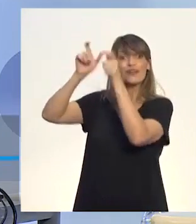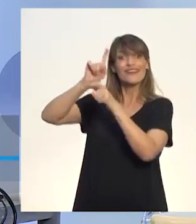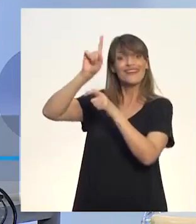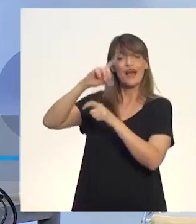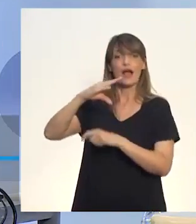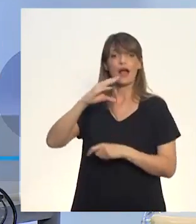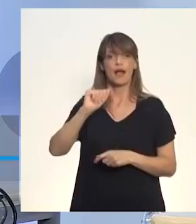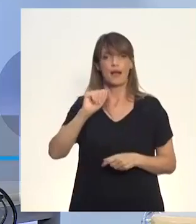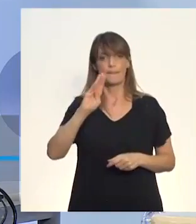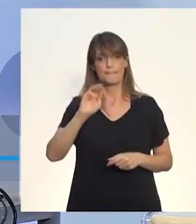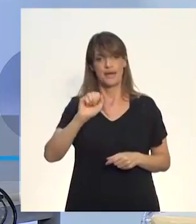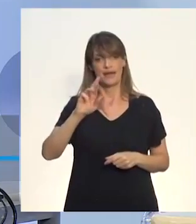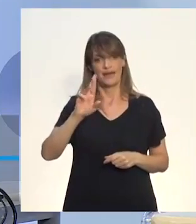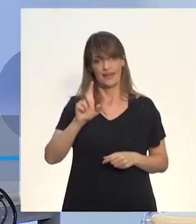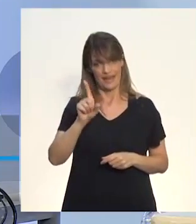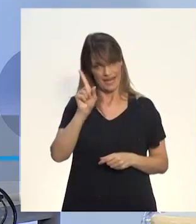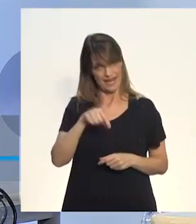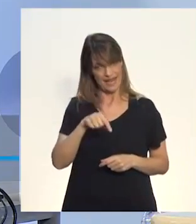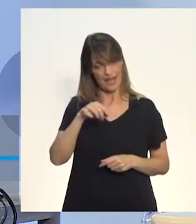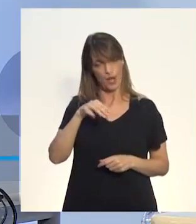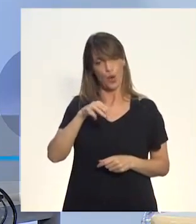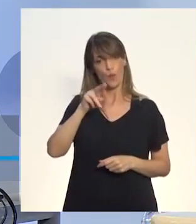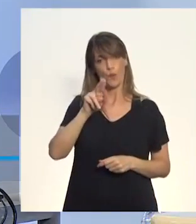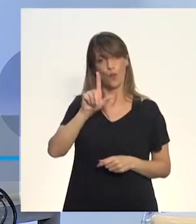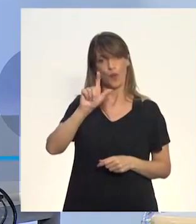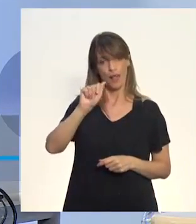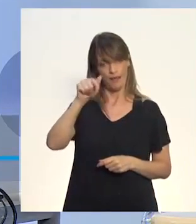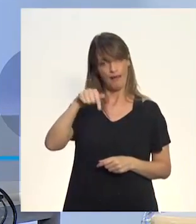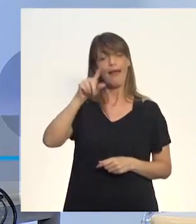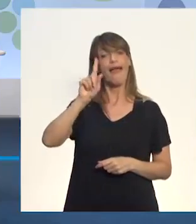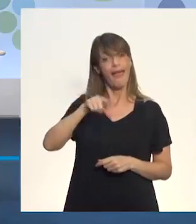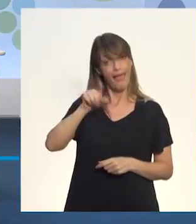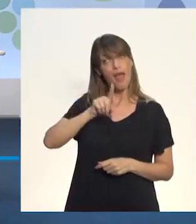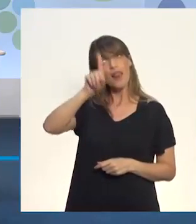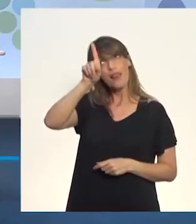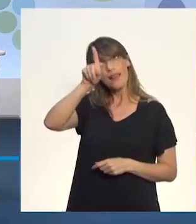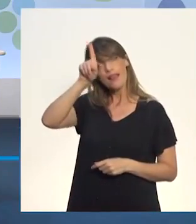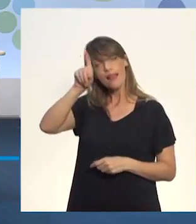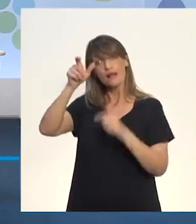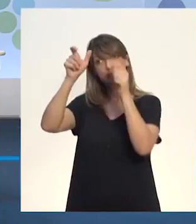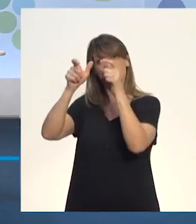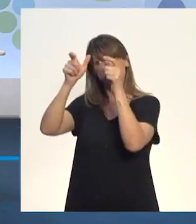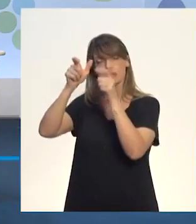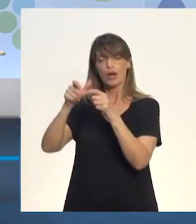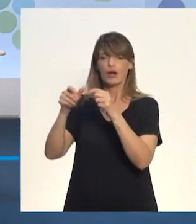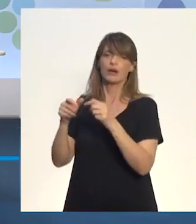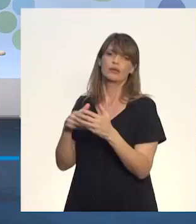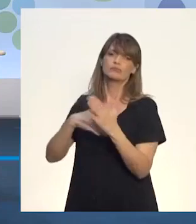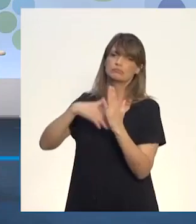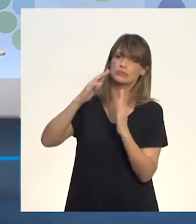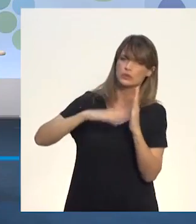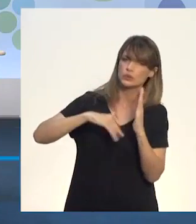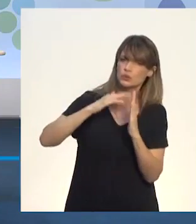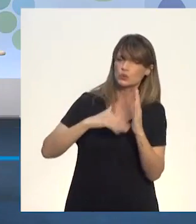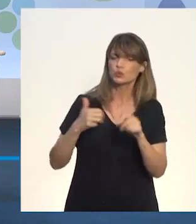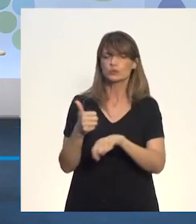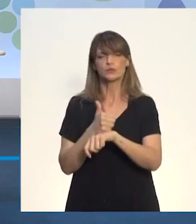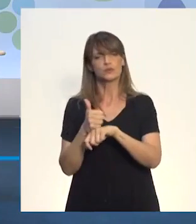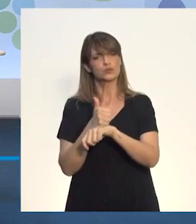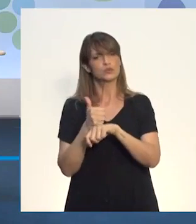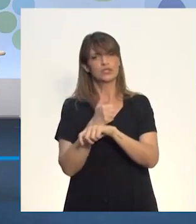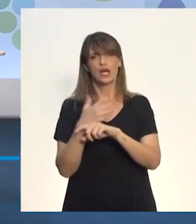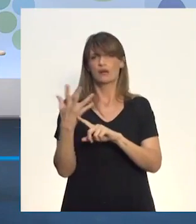Cabaret Moulin Rouge era localizado em Montmartre. Era um bairro de pintores, boêmios, artistas,